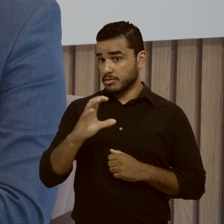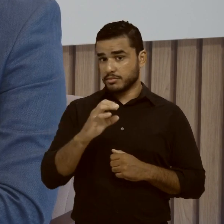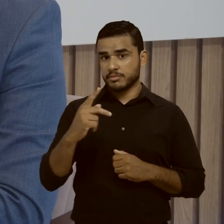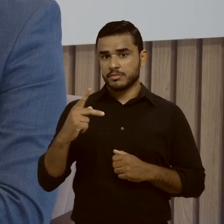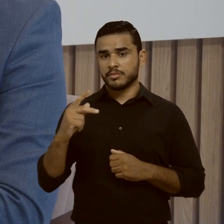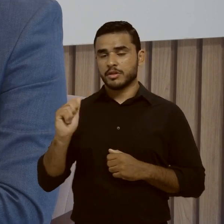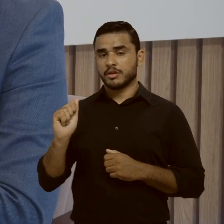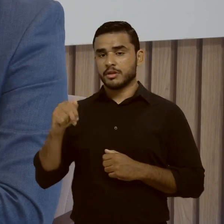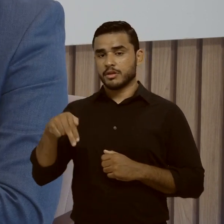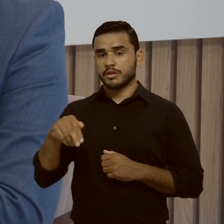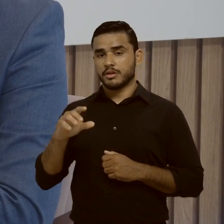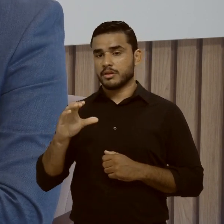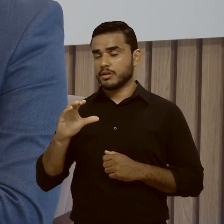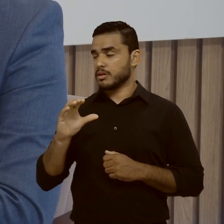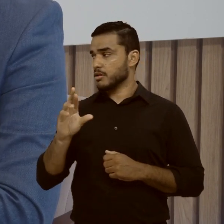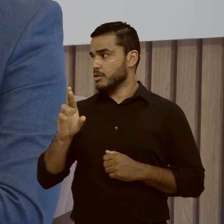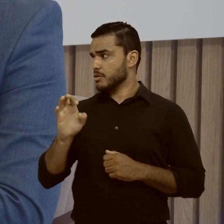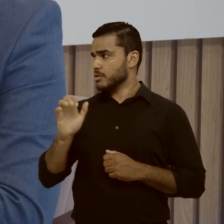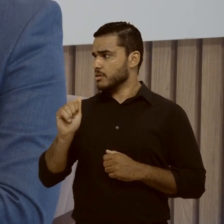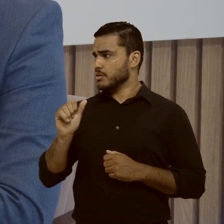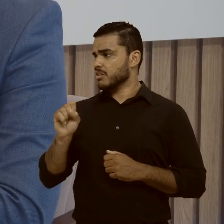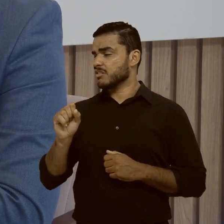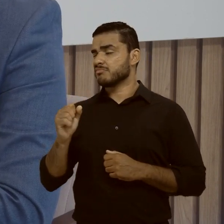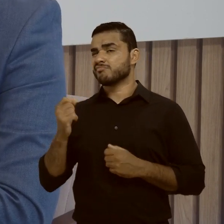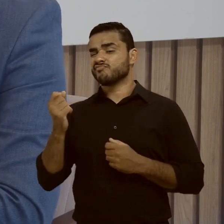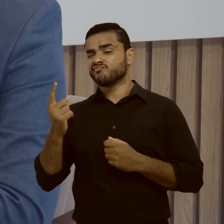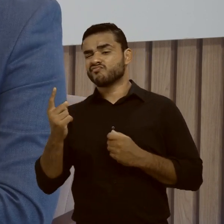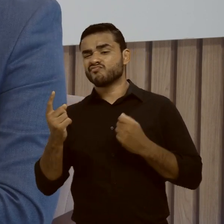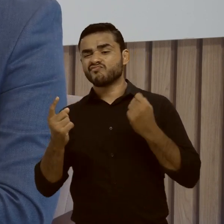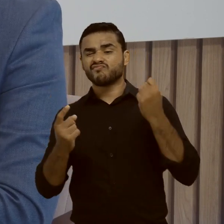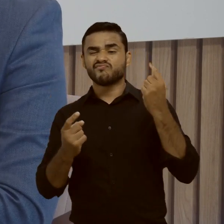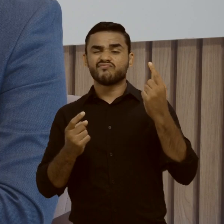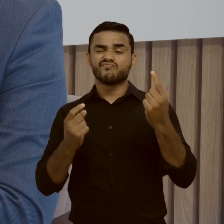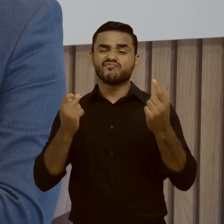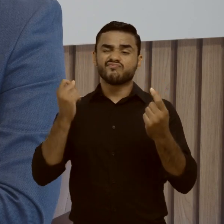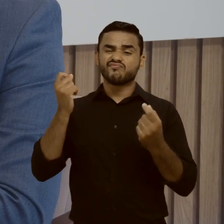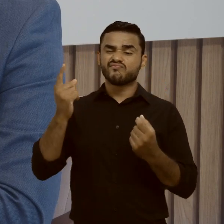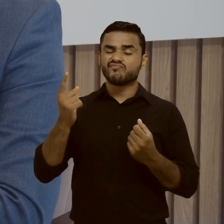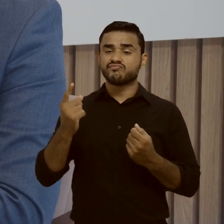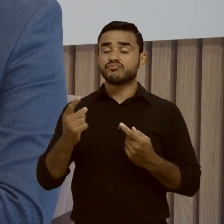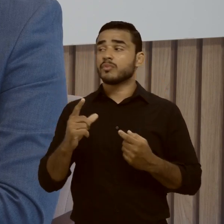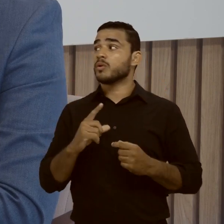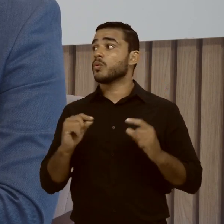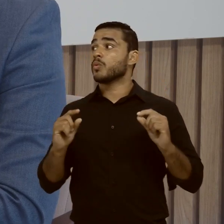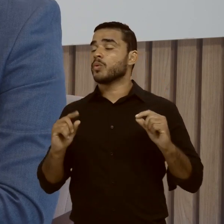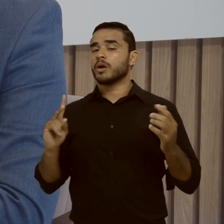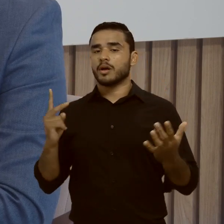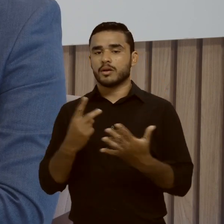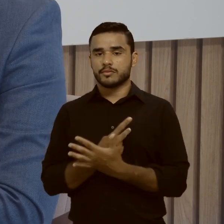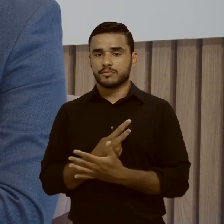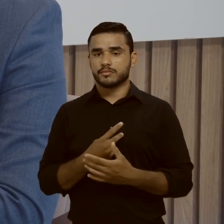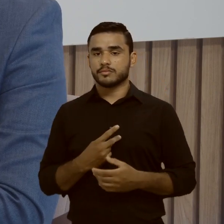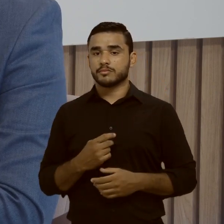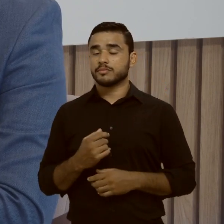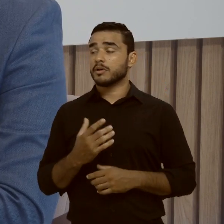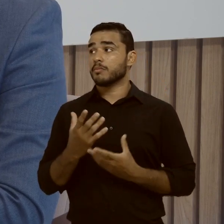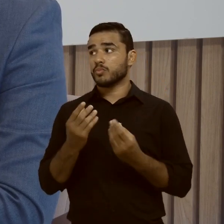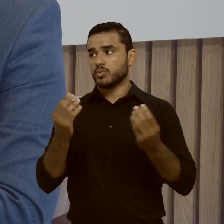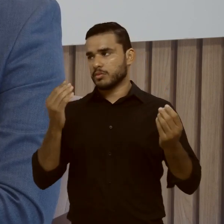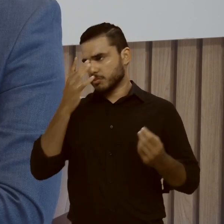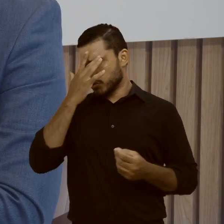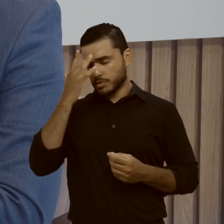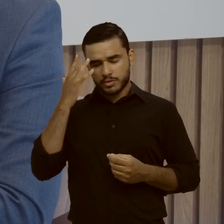um câncer pouco frequente na população, ele carrega com ele o estigma de uma alta mortalidade, né? Para você ter uma